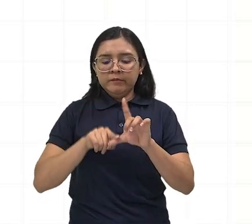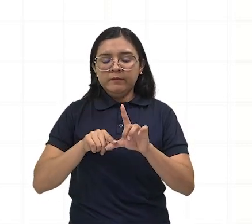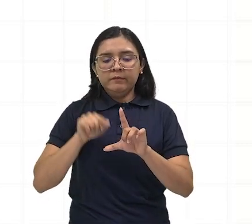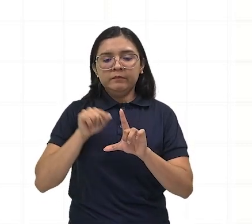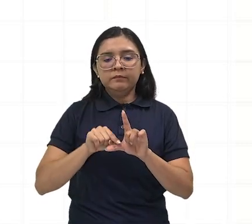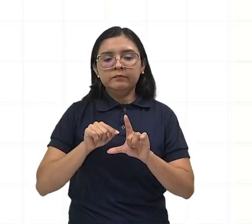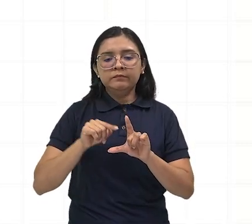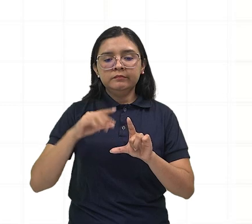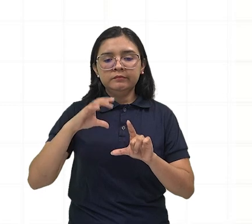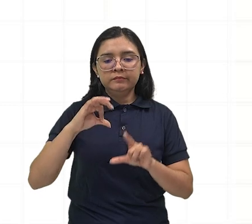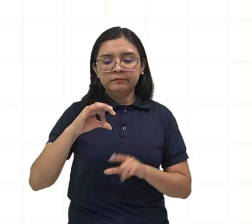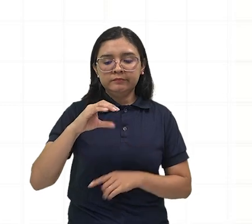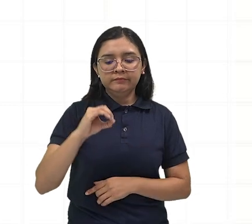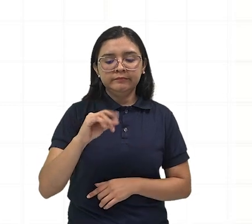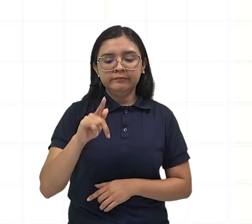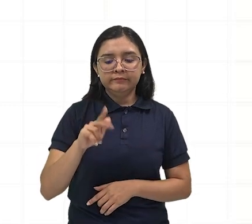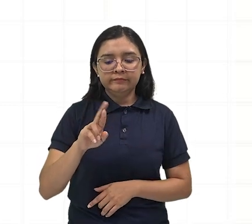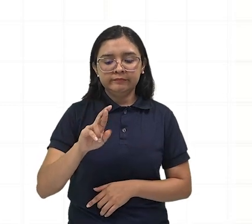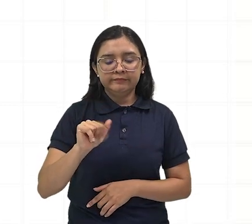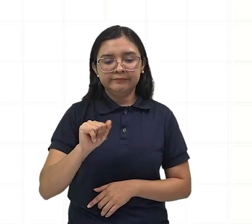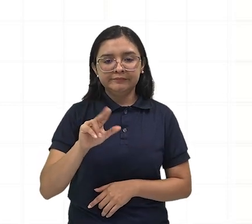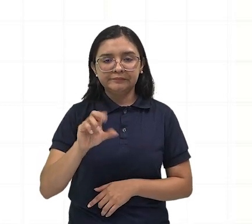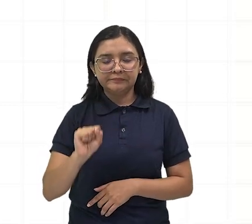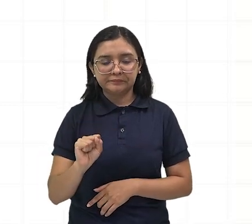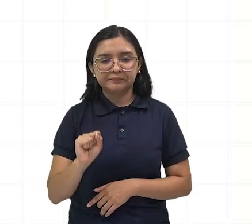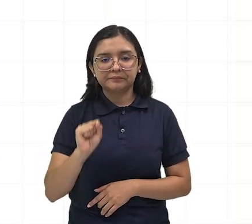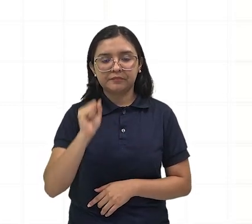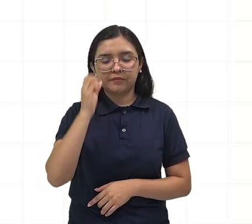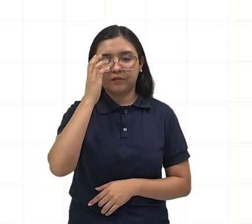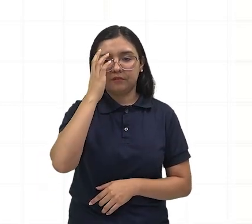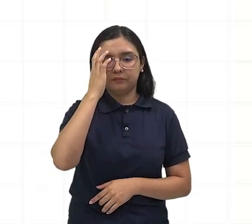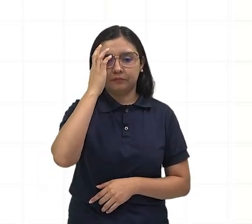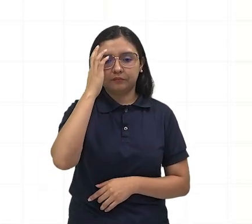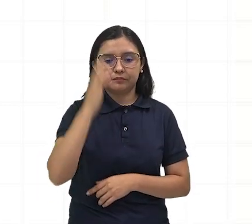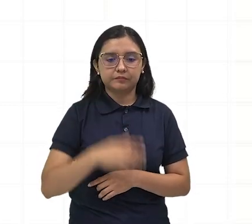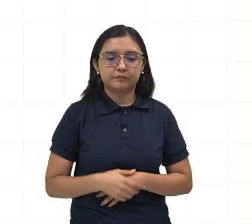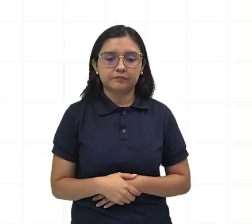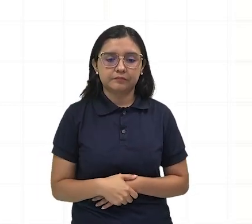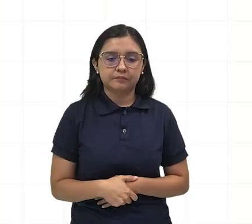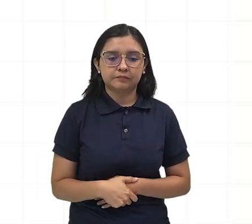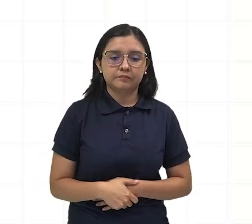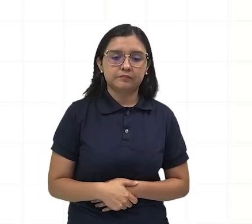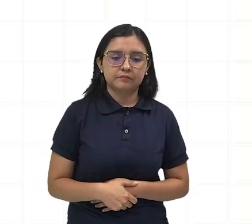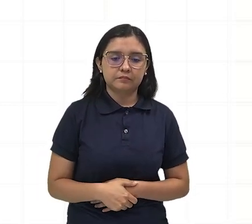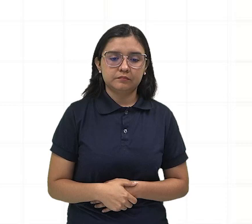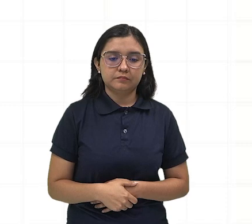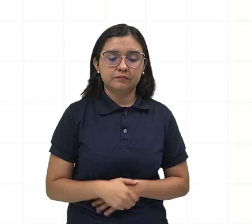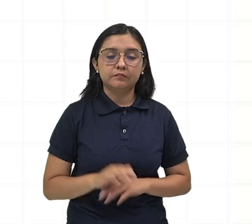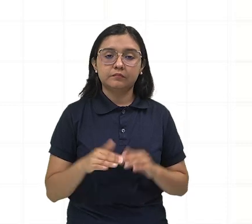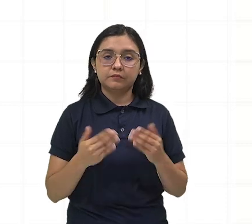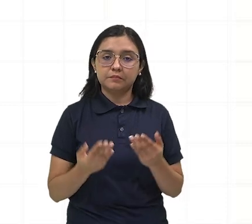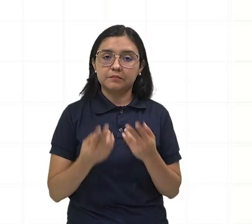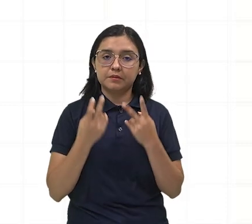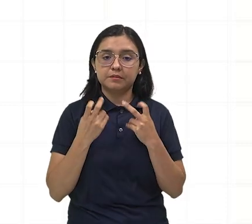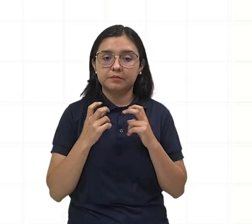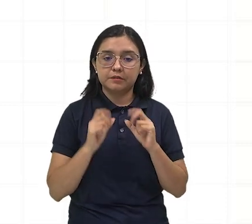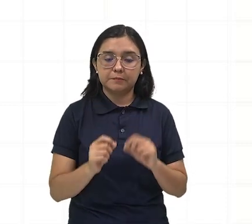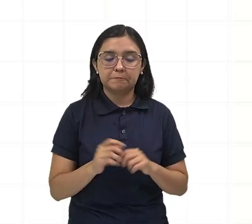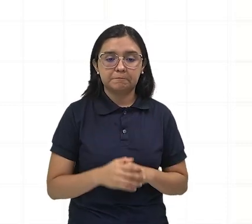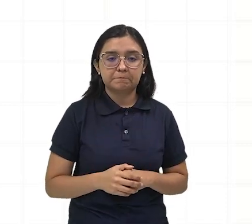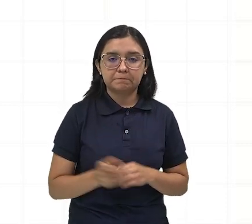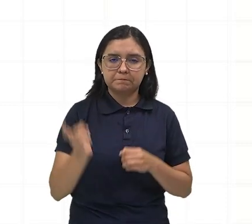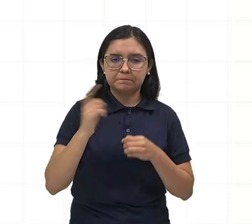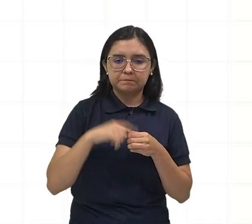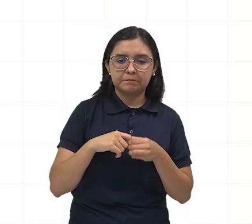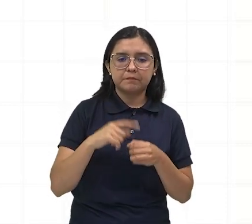com a base, ó, agora. Tá? Então, vejam que, voltando aqui,